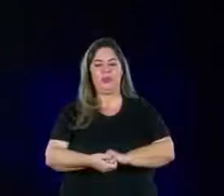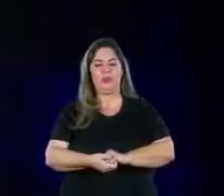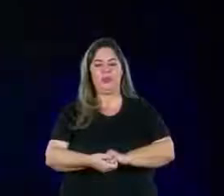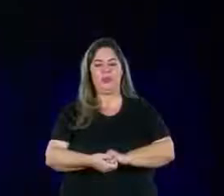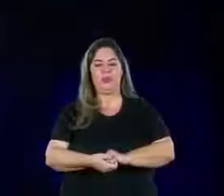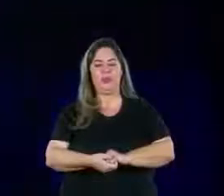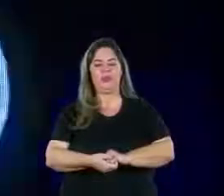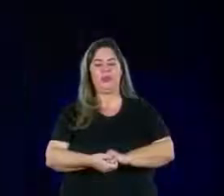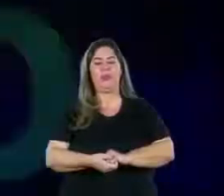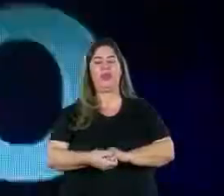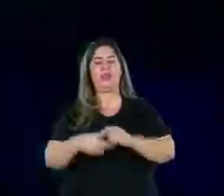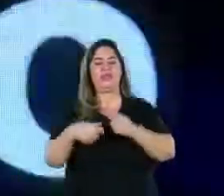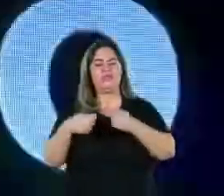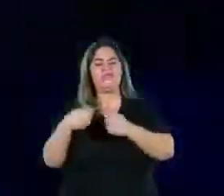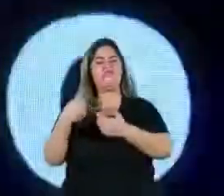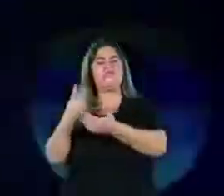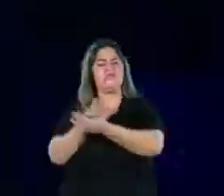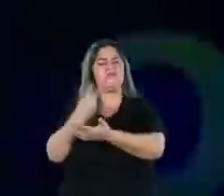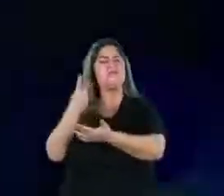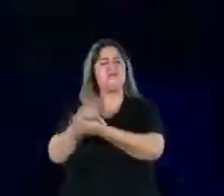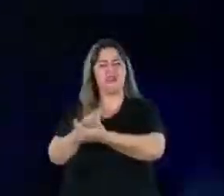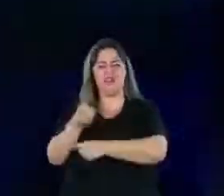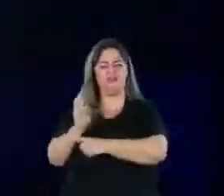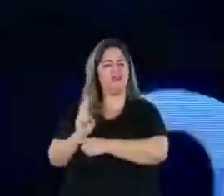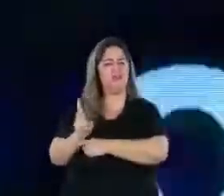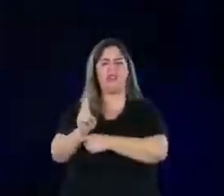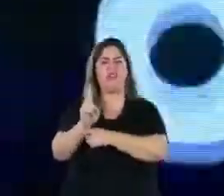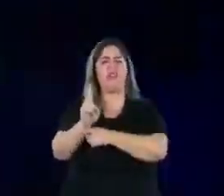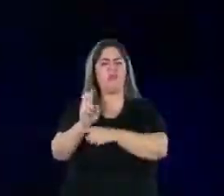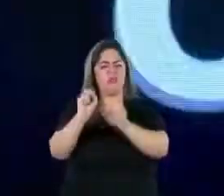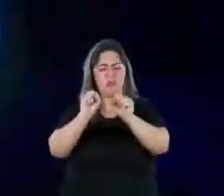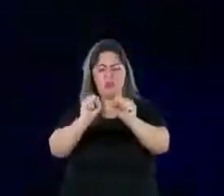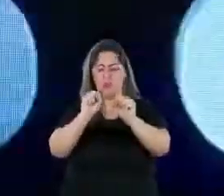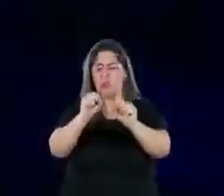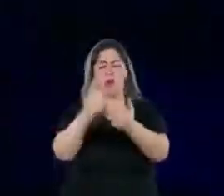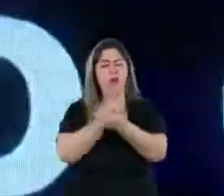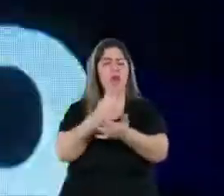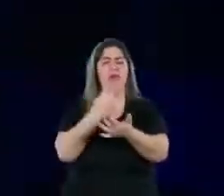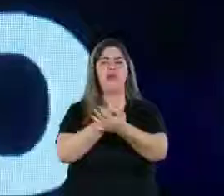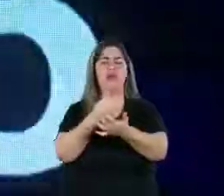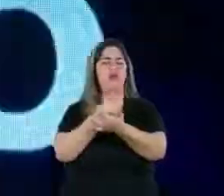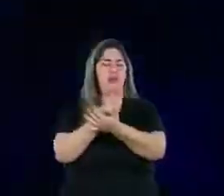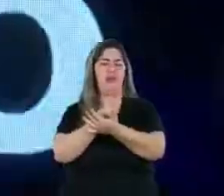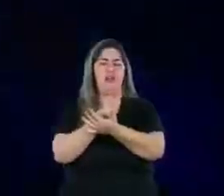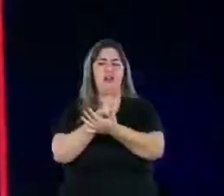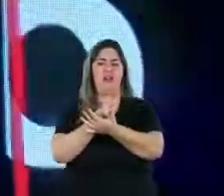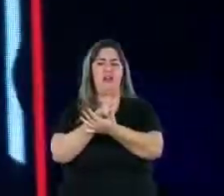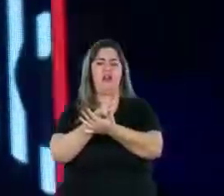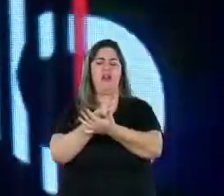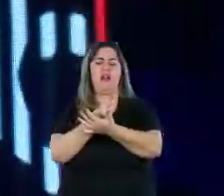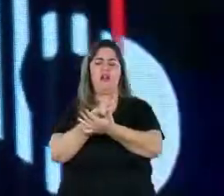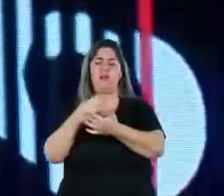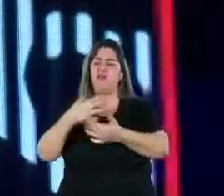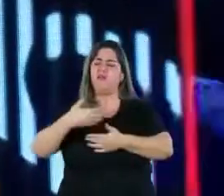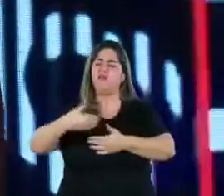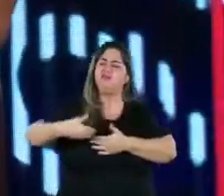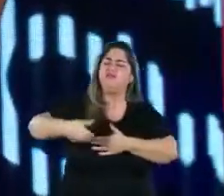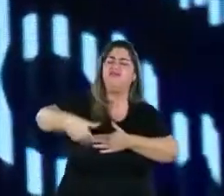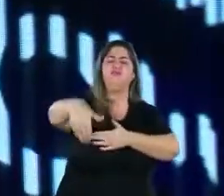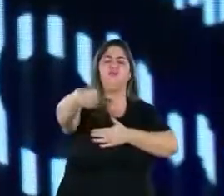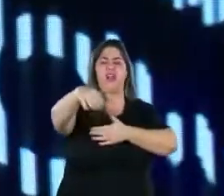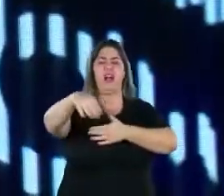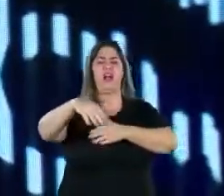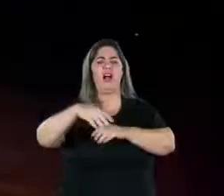errar muito, errar sempre, errar se faz ao longe.